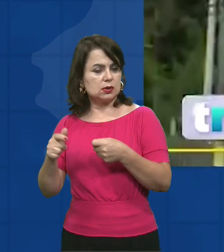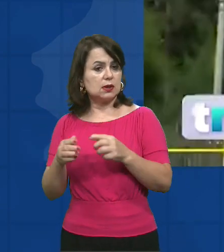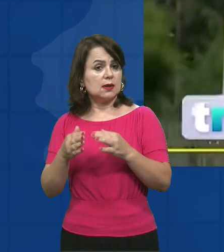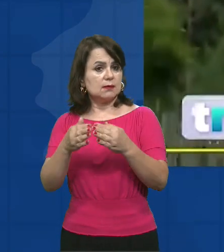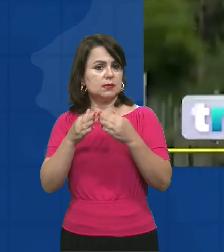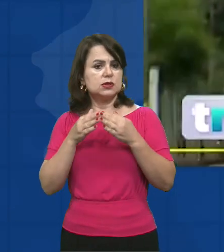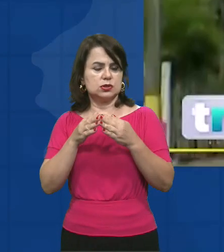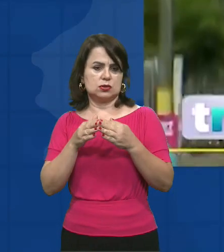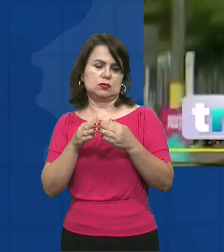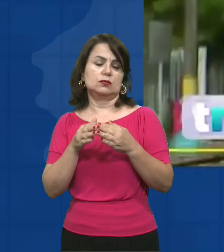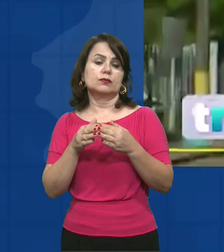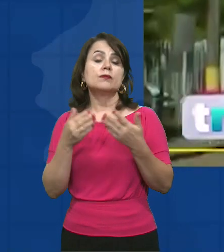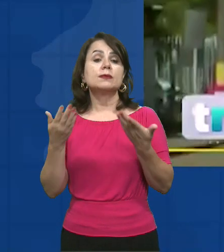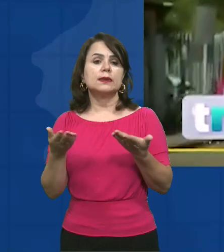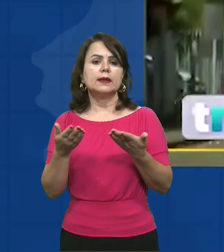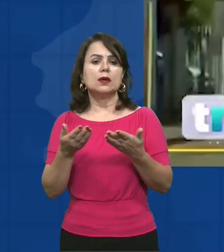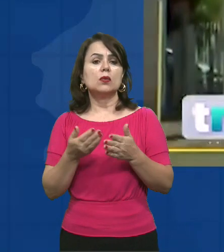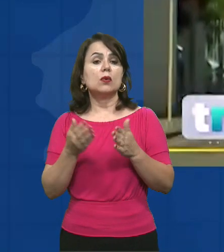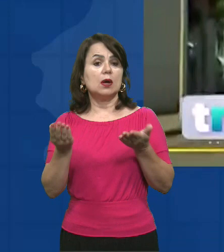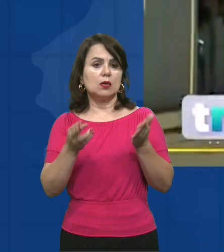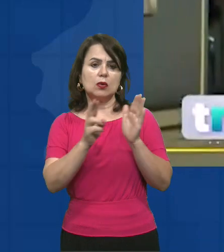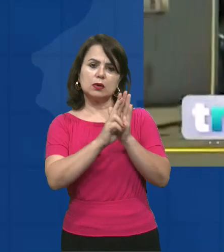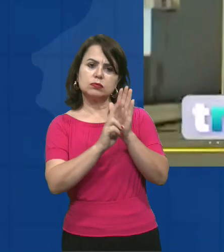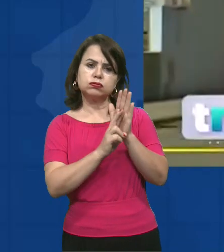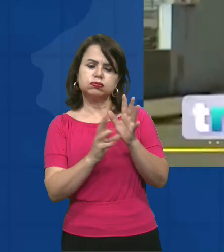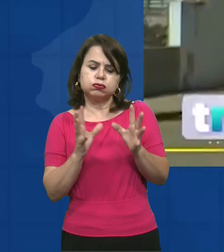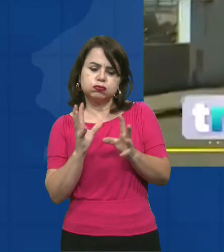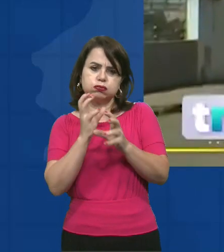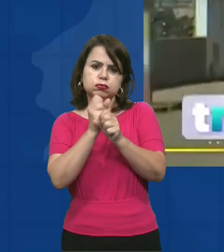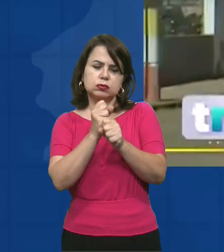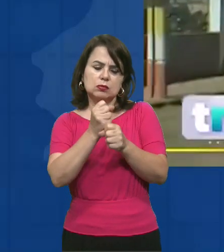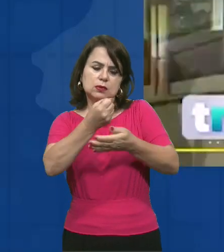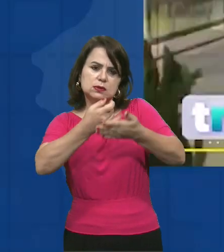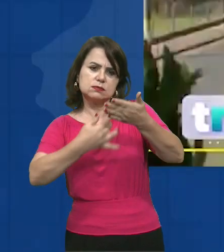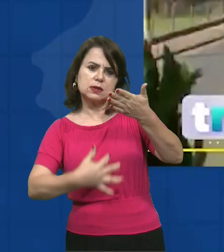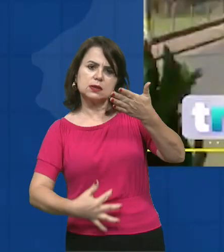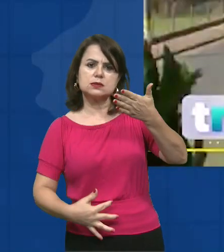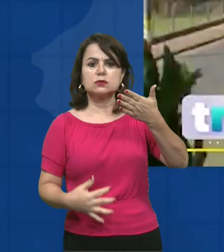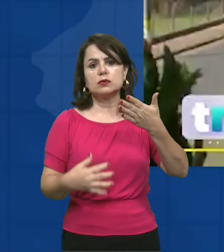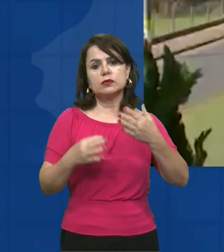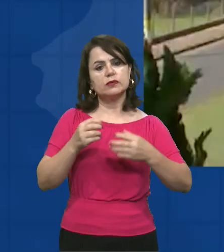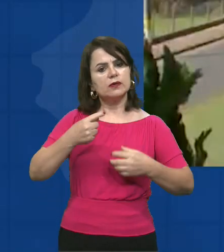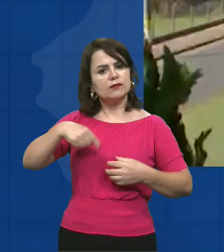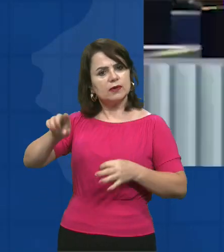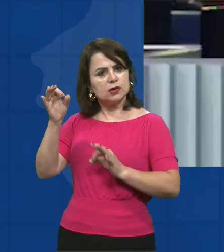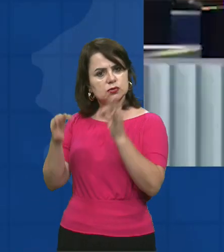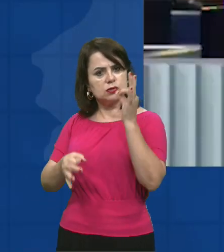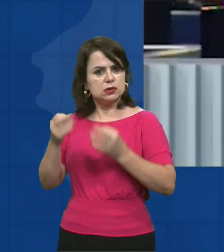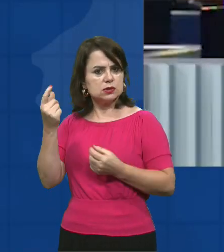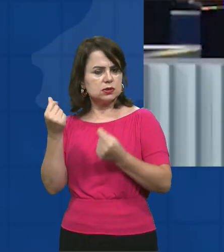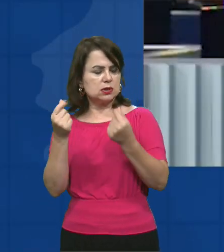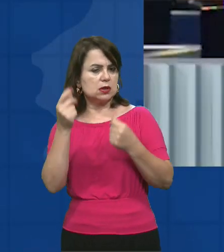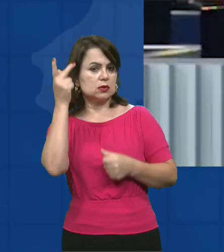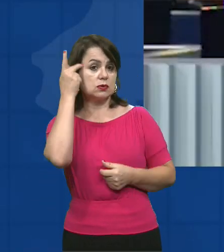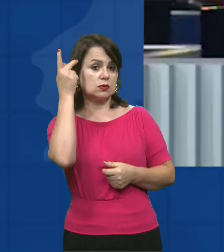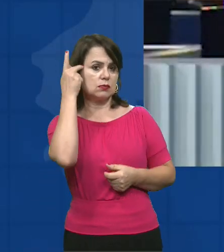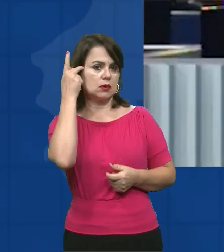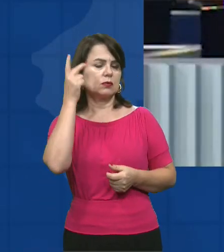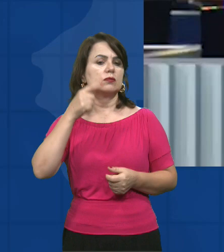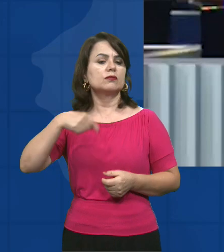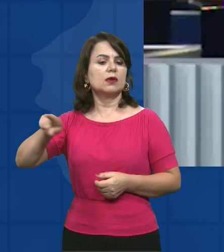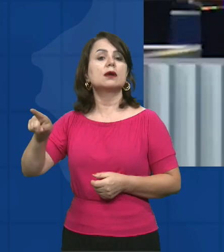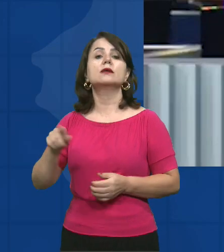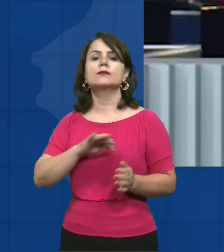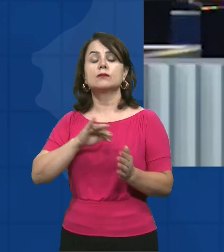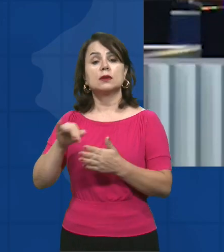radares. O relatório final vai ser encaminhado ao Ministério Público e Tribunal de Contas do Estado de São Paulo. Tá aí. Ainda não